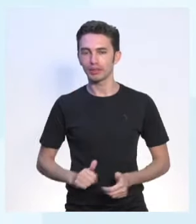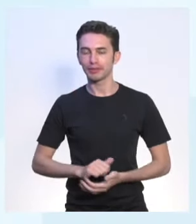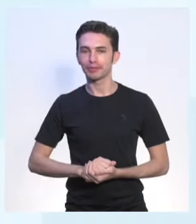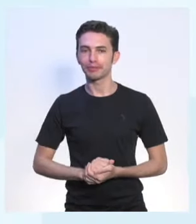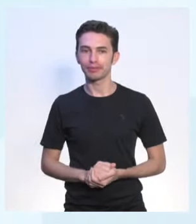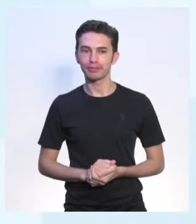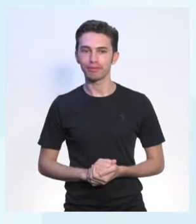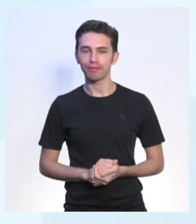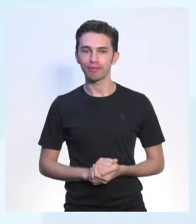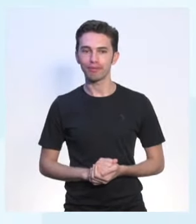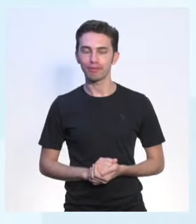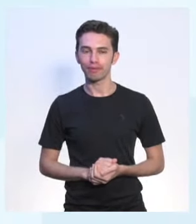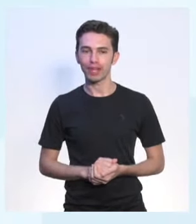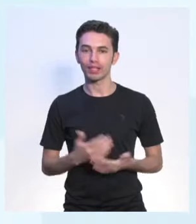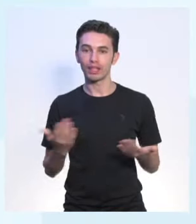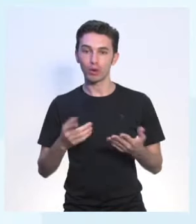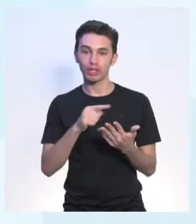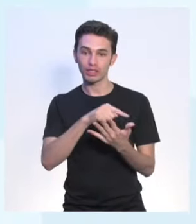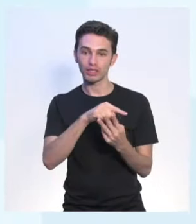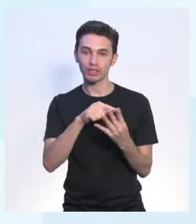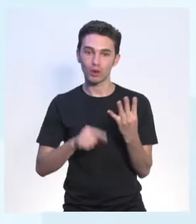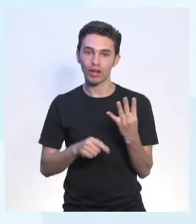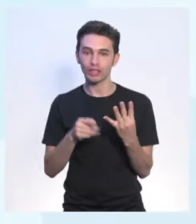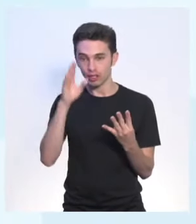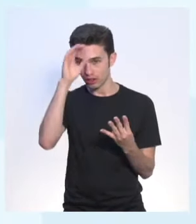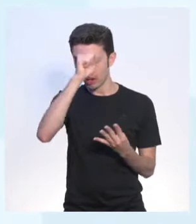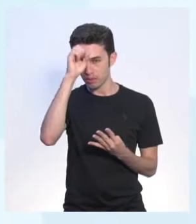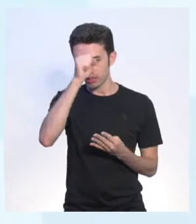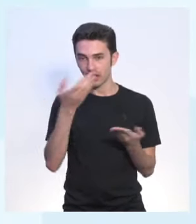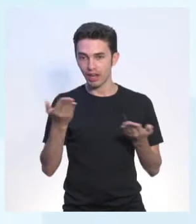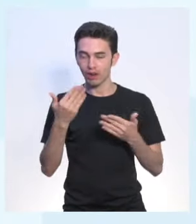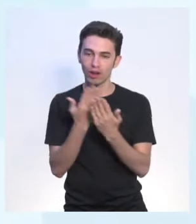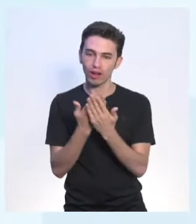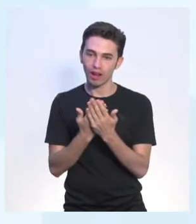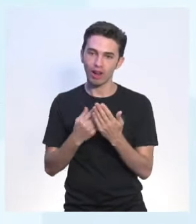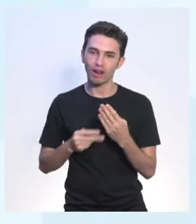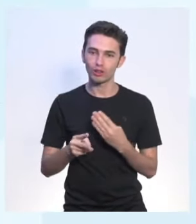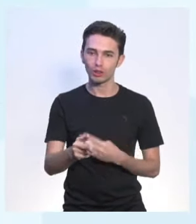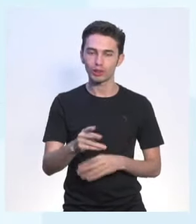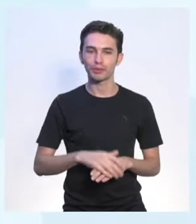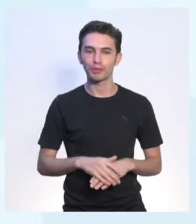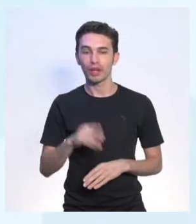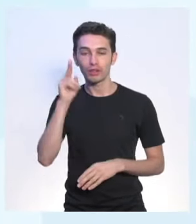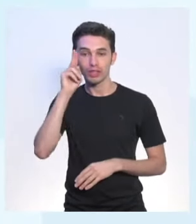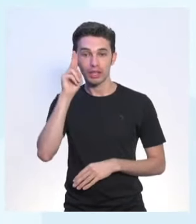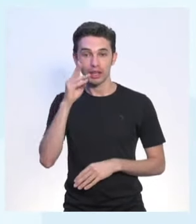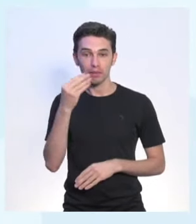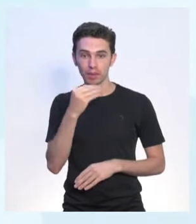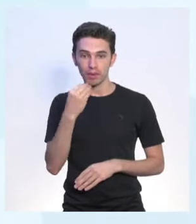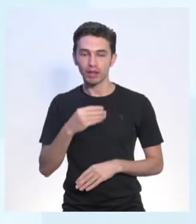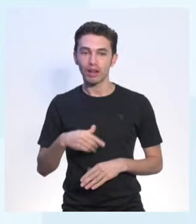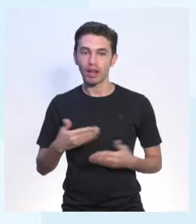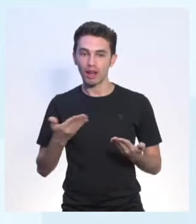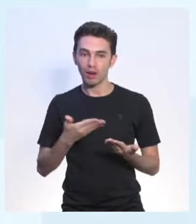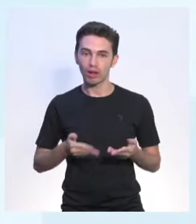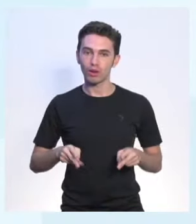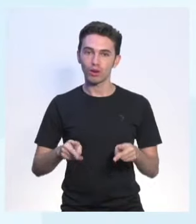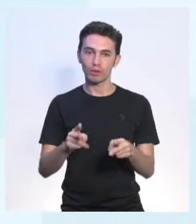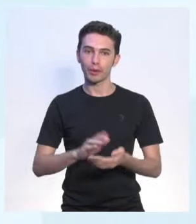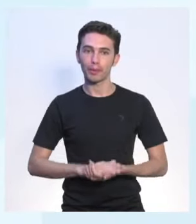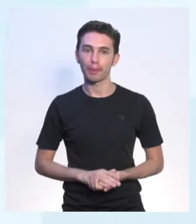de hoje, tudo bem? Então, se preparem aí para revisitar esses conceitos. Tá? Então, como a gente está